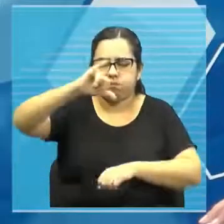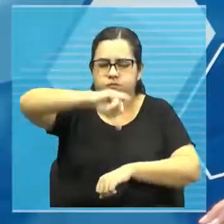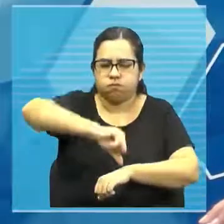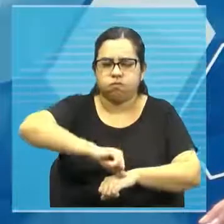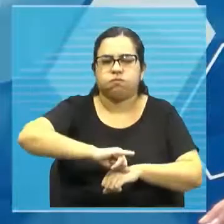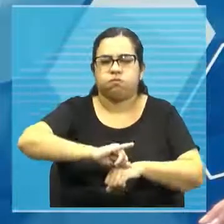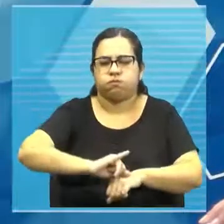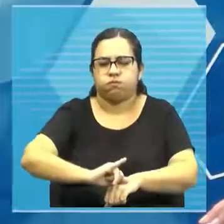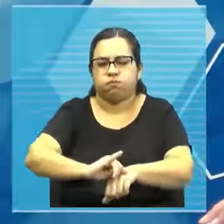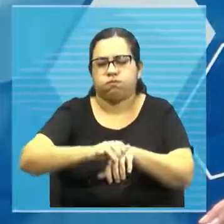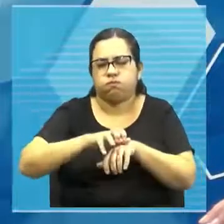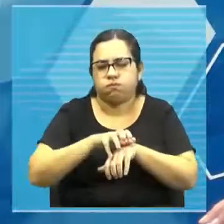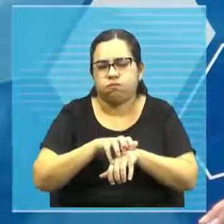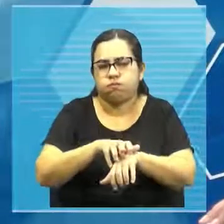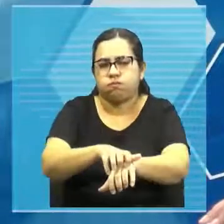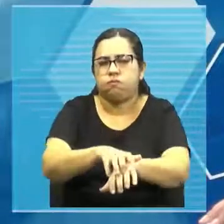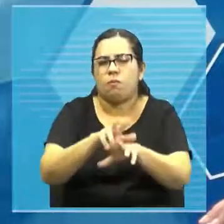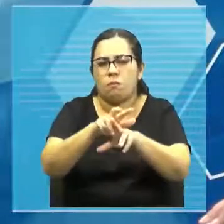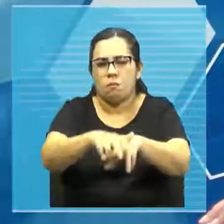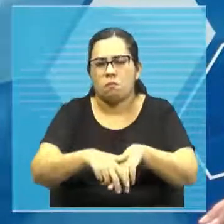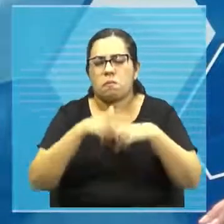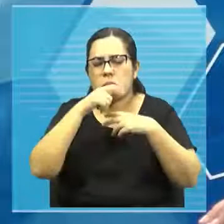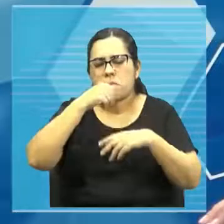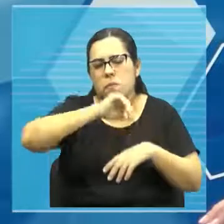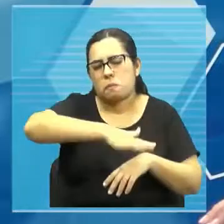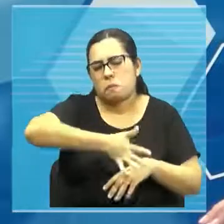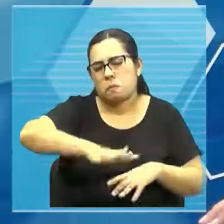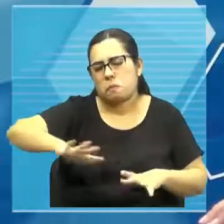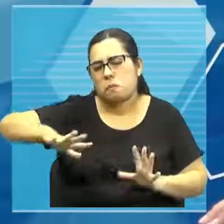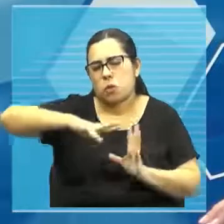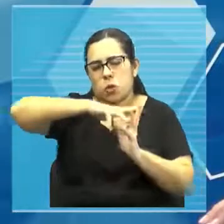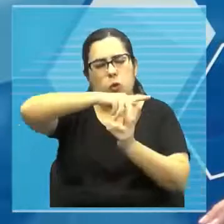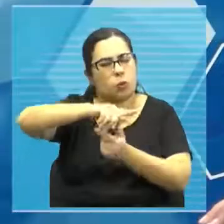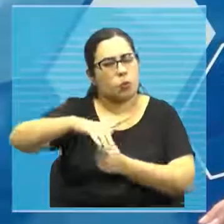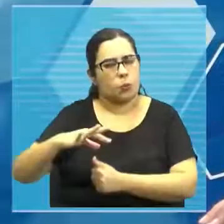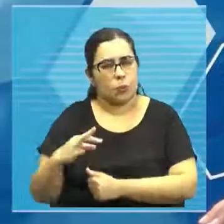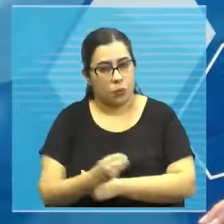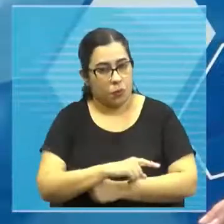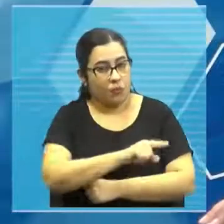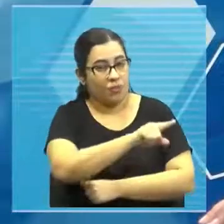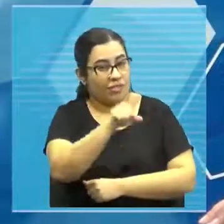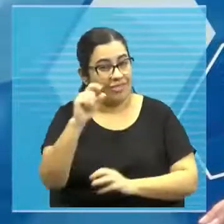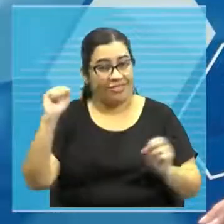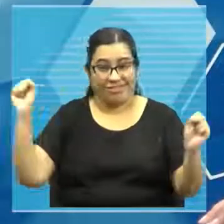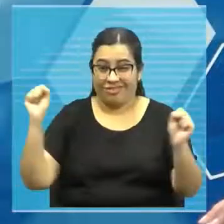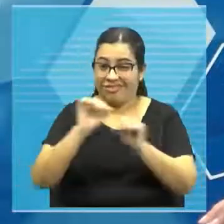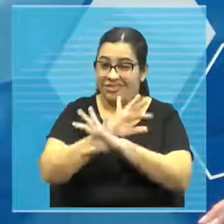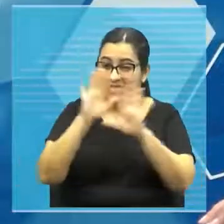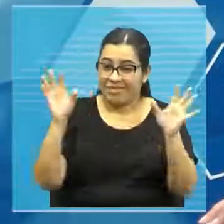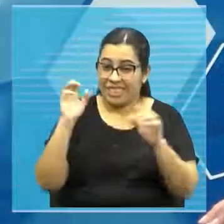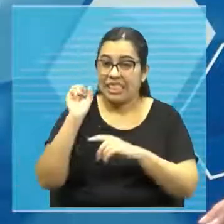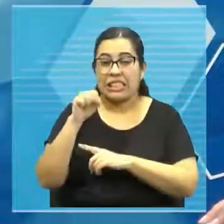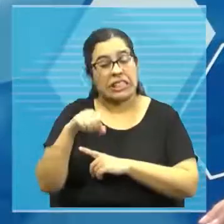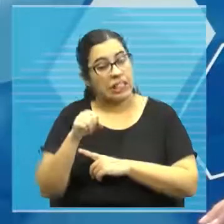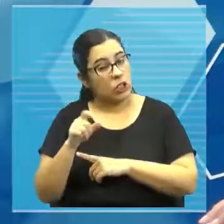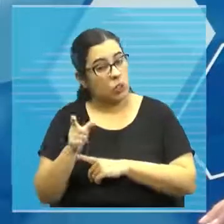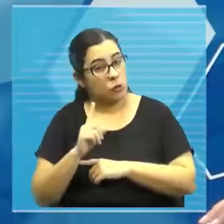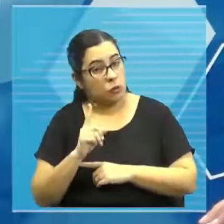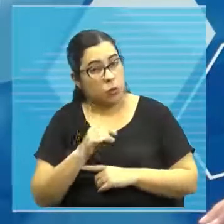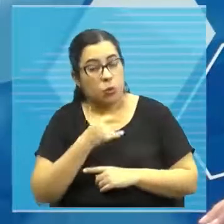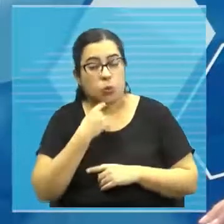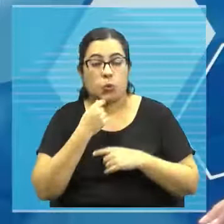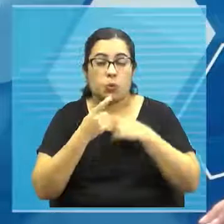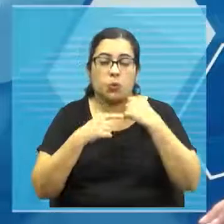mercadorias pelo pelos Mares do mundo inteiro e ficou Claro sim ou não me a gente dúvidas